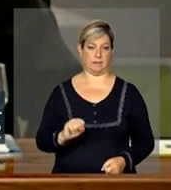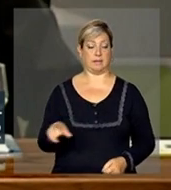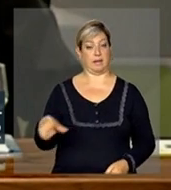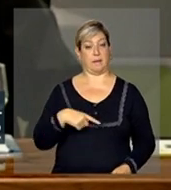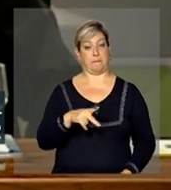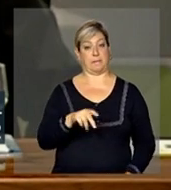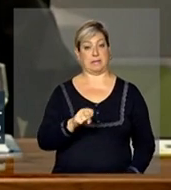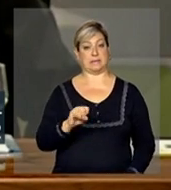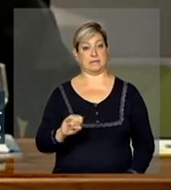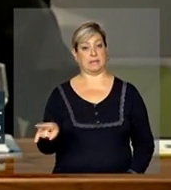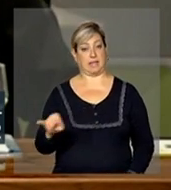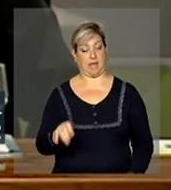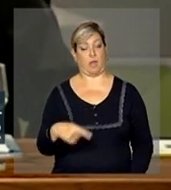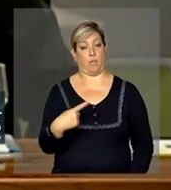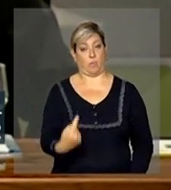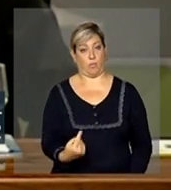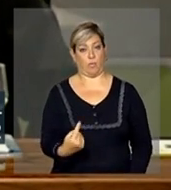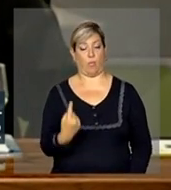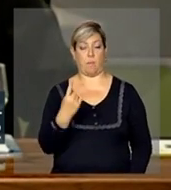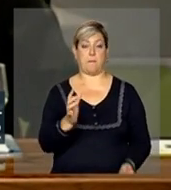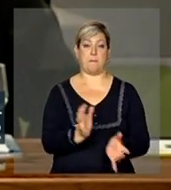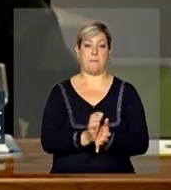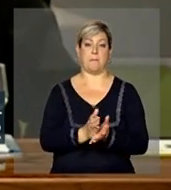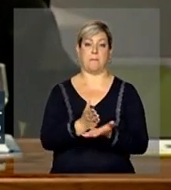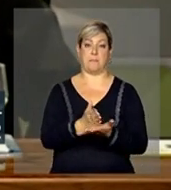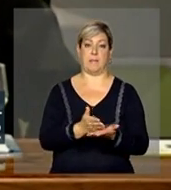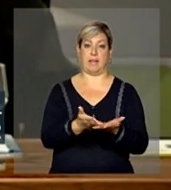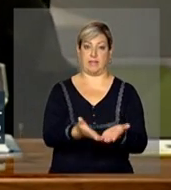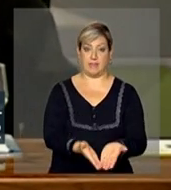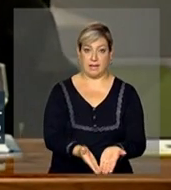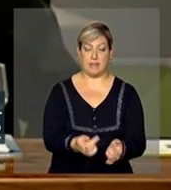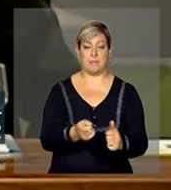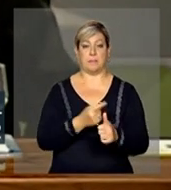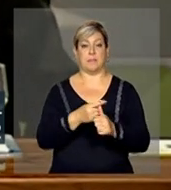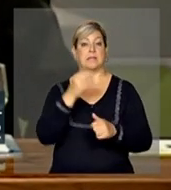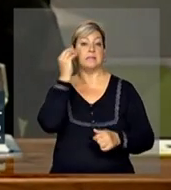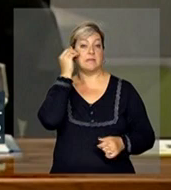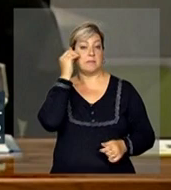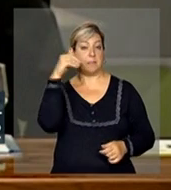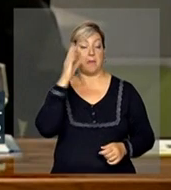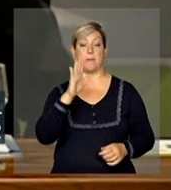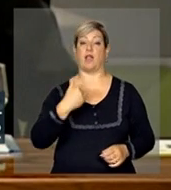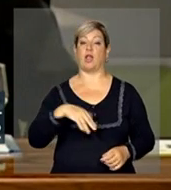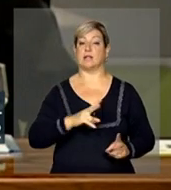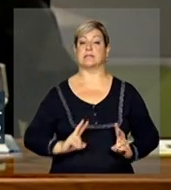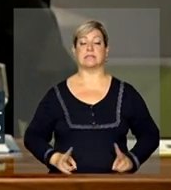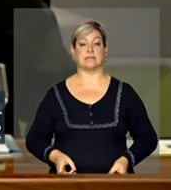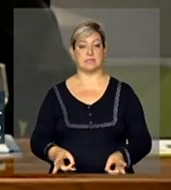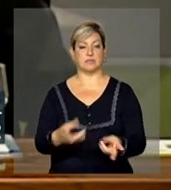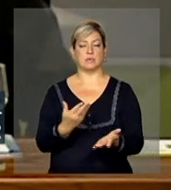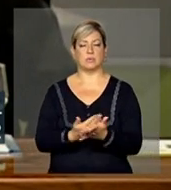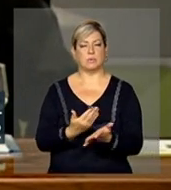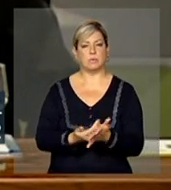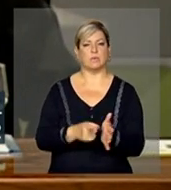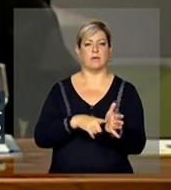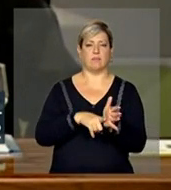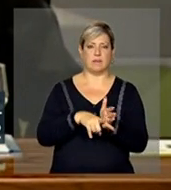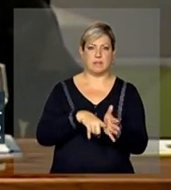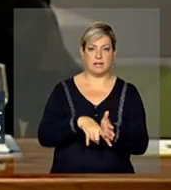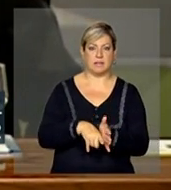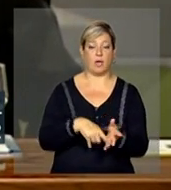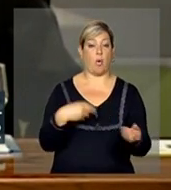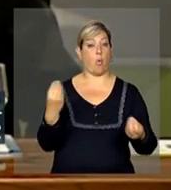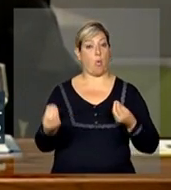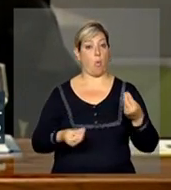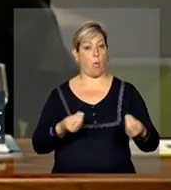PSI, com uma parte dele, uma primeira experiência, mas nós sempre estamos avaliando